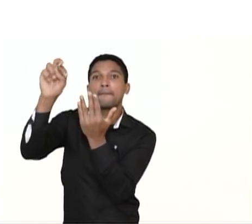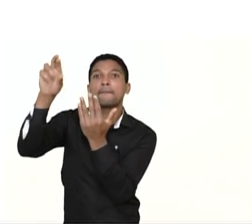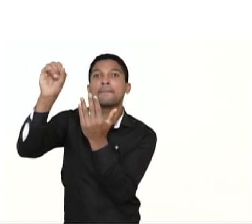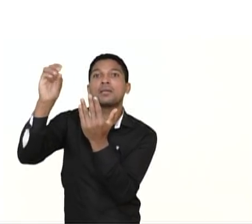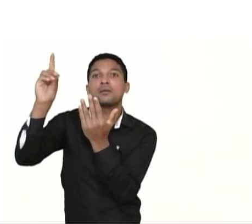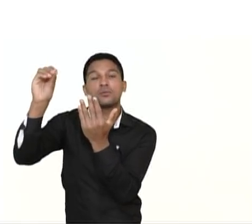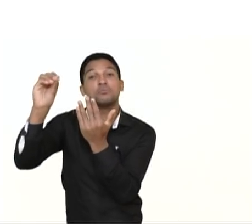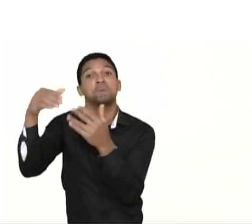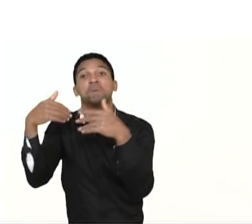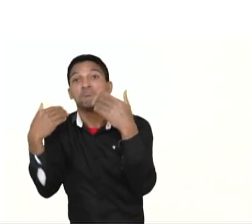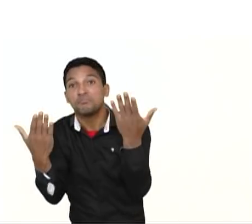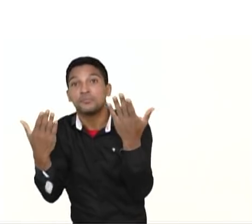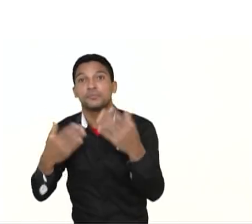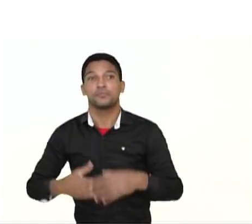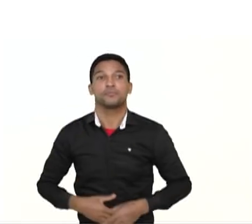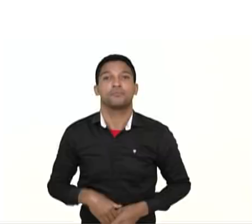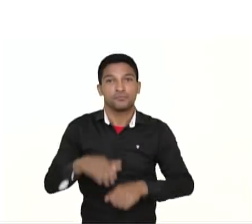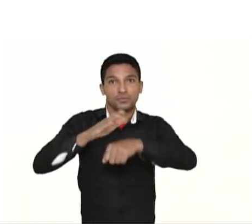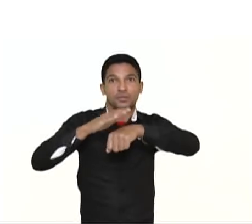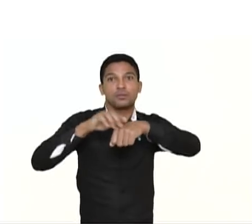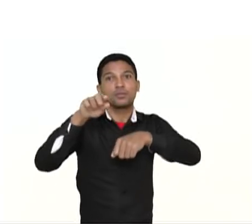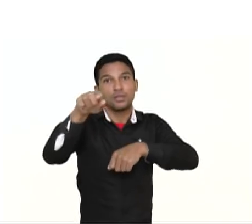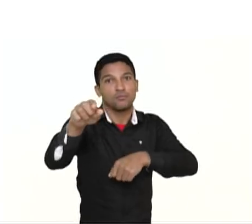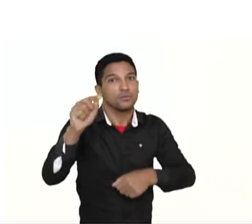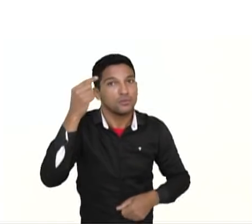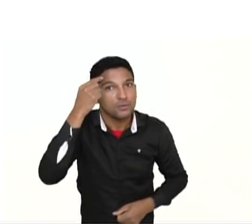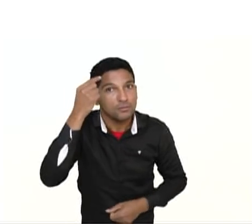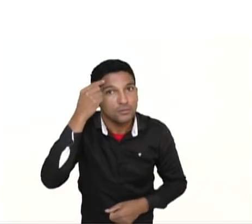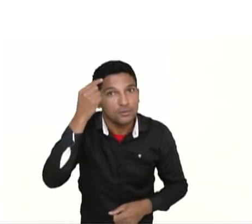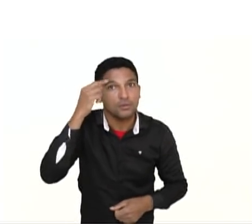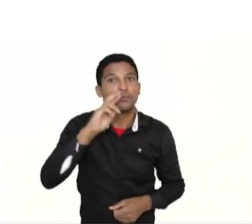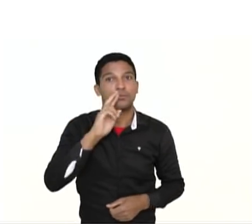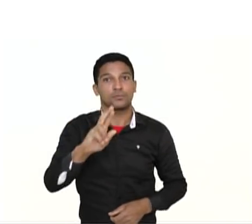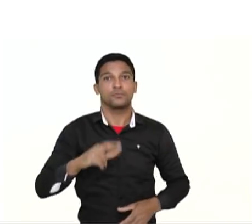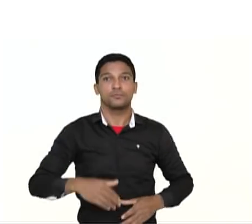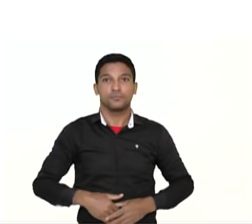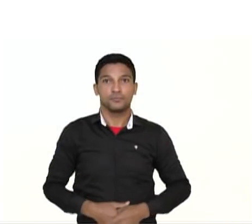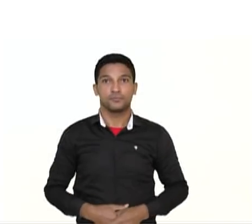ou período, ok? Então, um tempinho para você pensar em relação a isso.